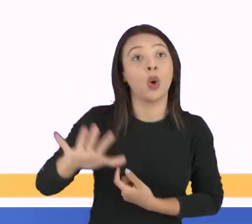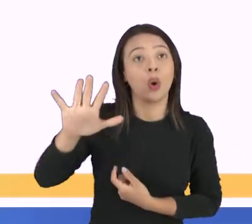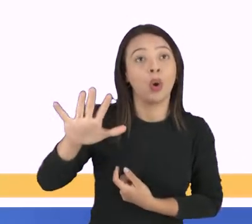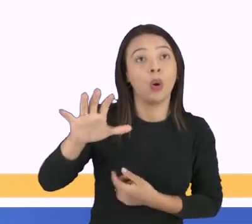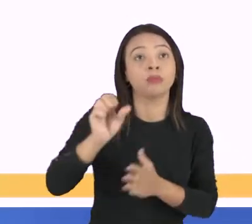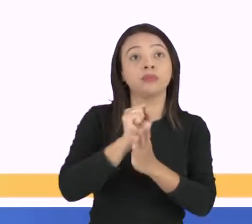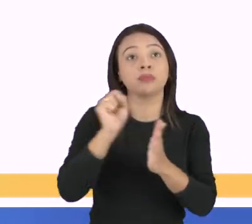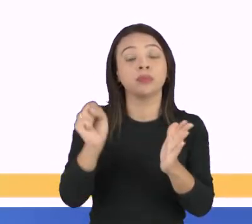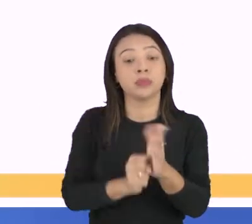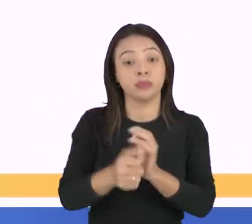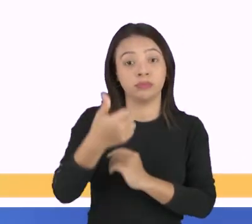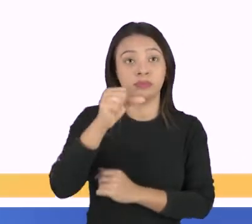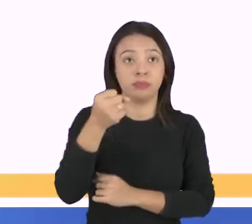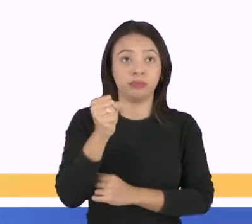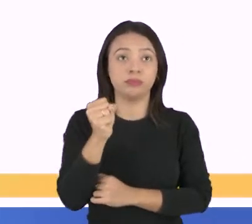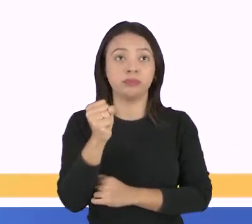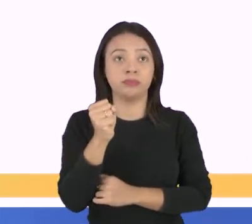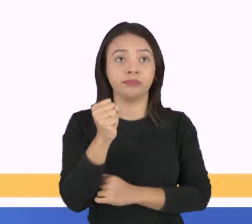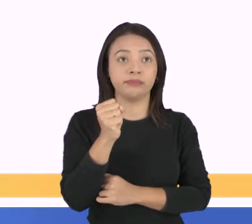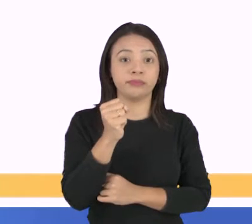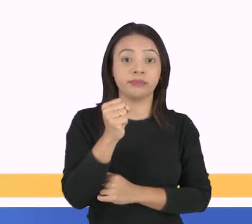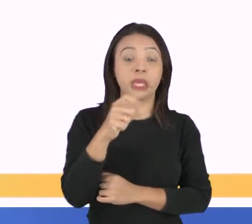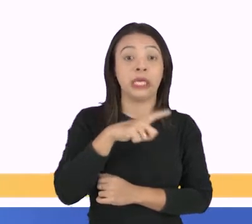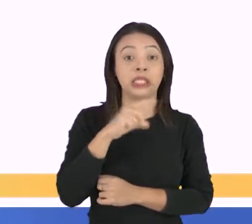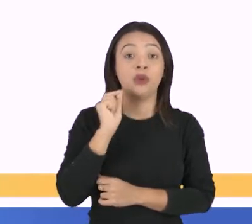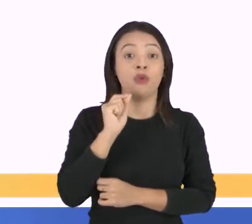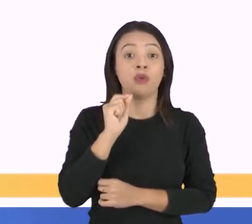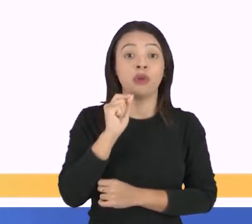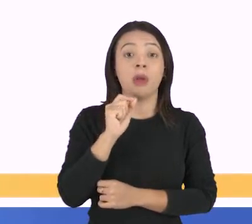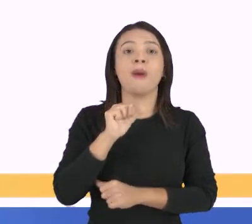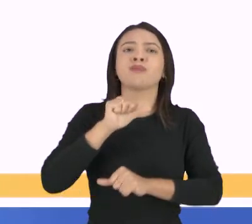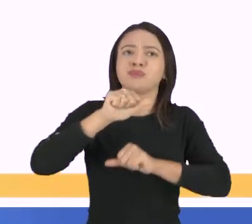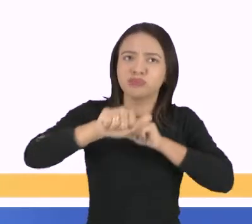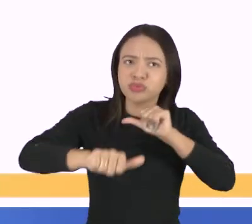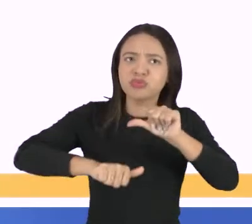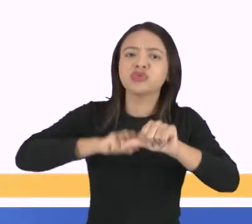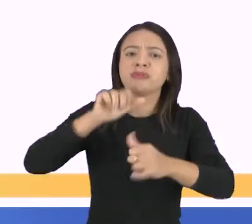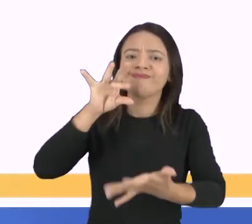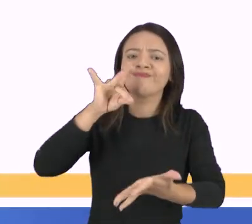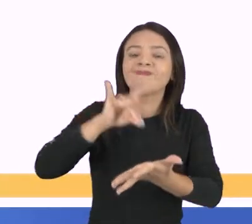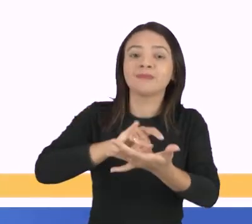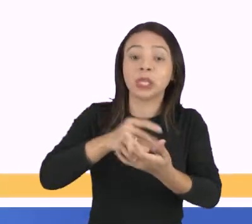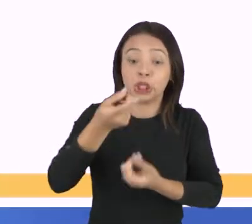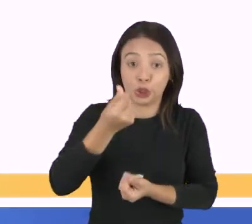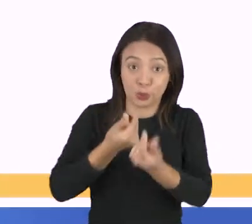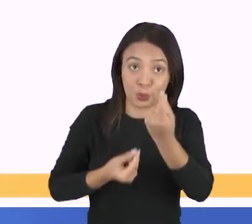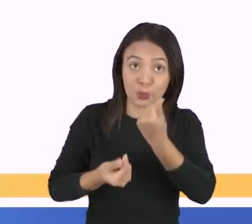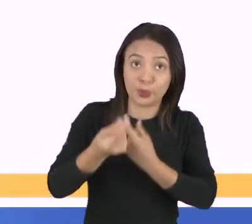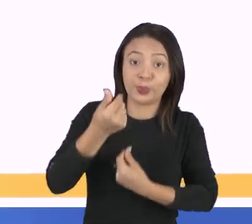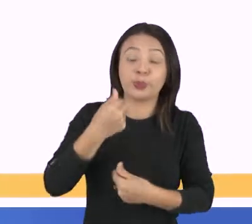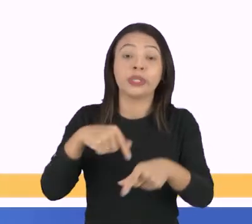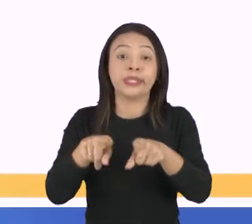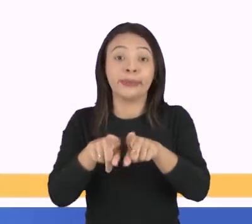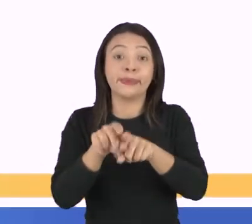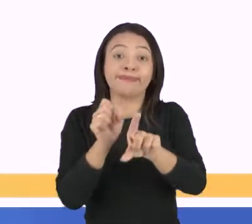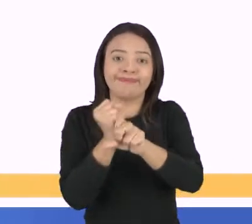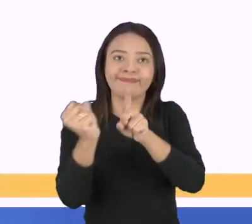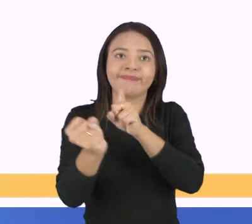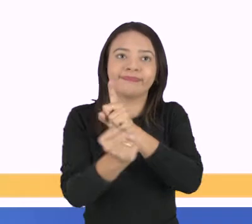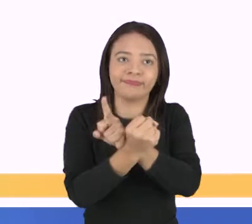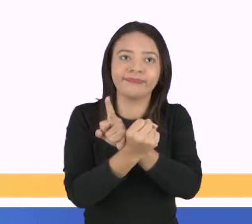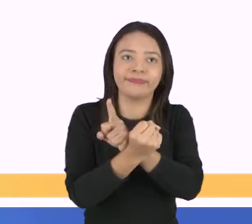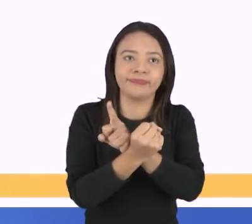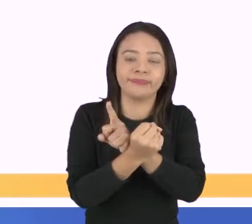do século XVIII foi marcada por mudanças profundas na economia e na